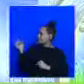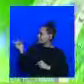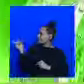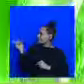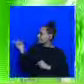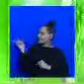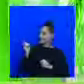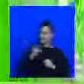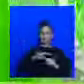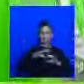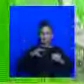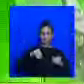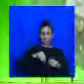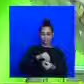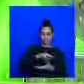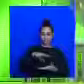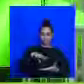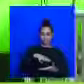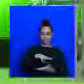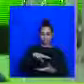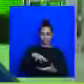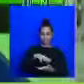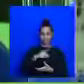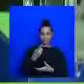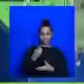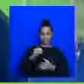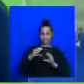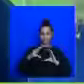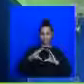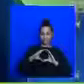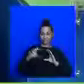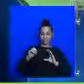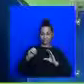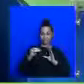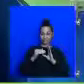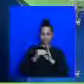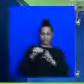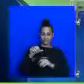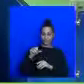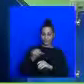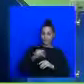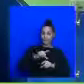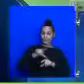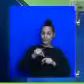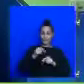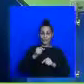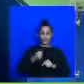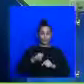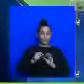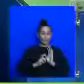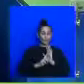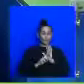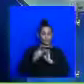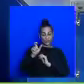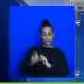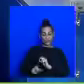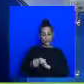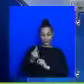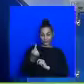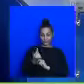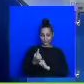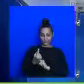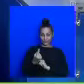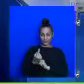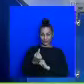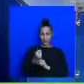Valendo. Globo carregado, embaralhando. 10 bolas numeradas de 0 a 9. Sorteio do número correspondente à coluna número